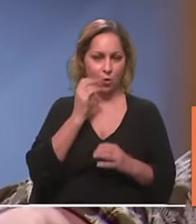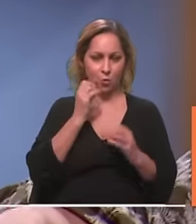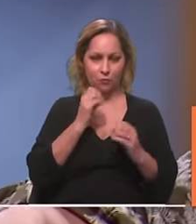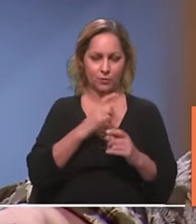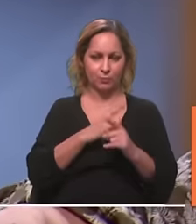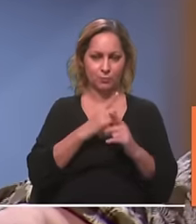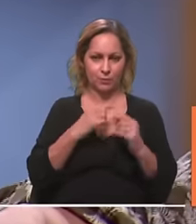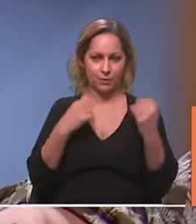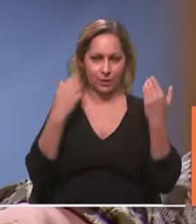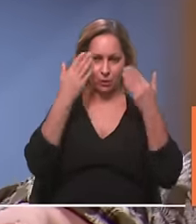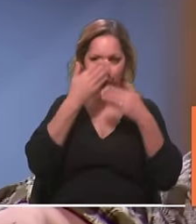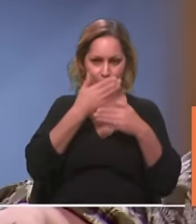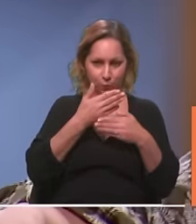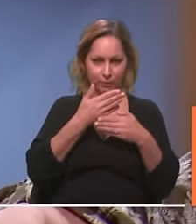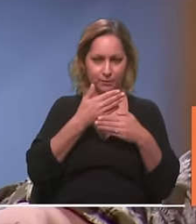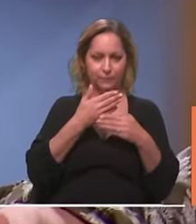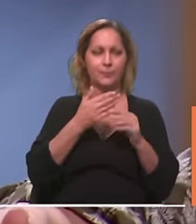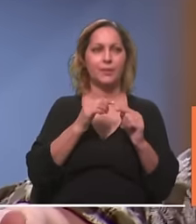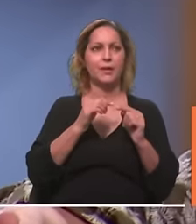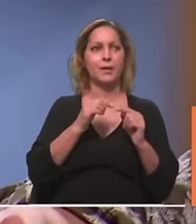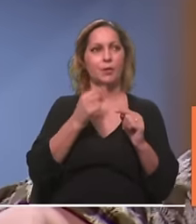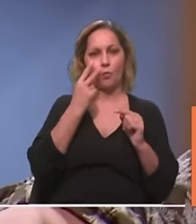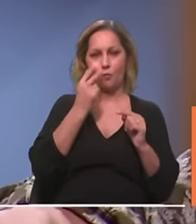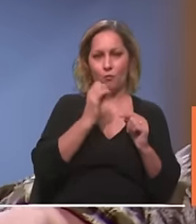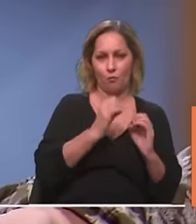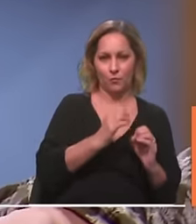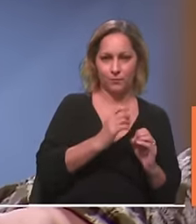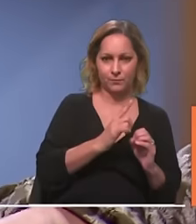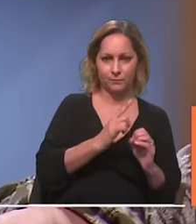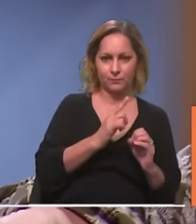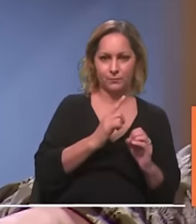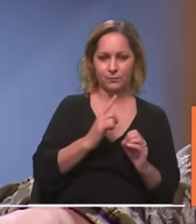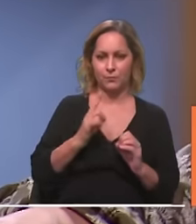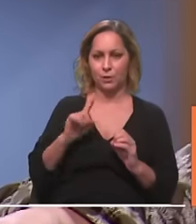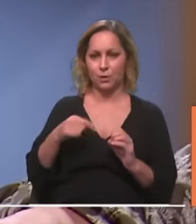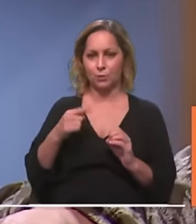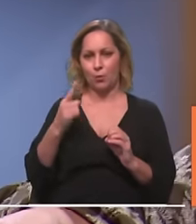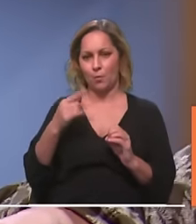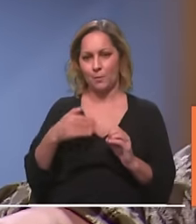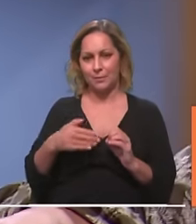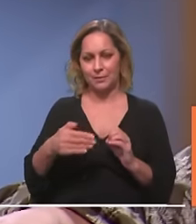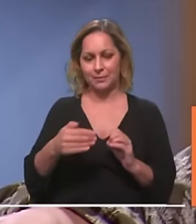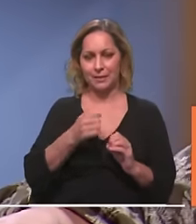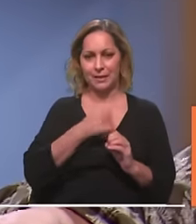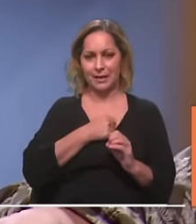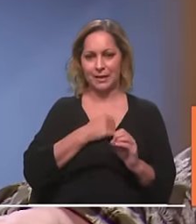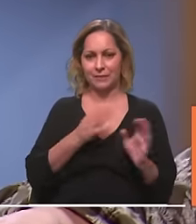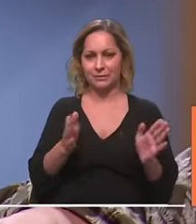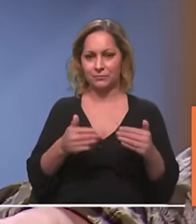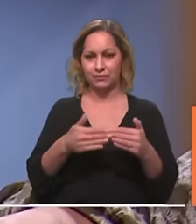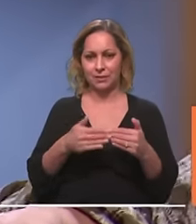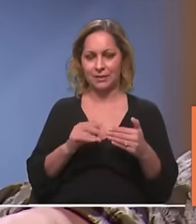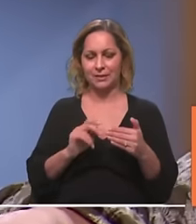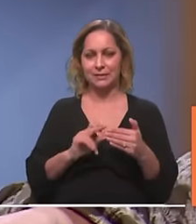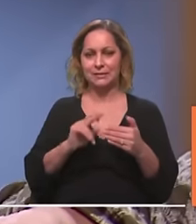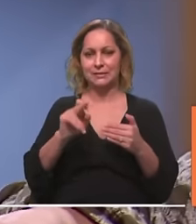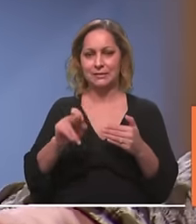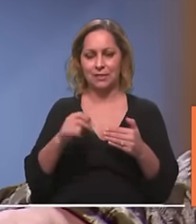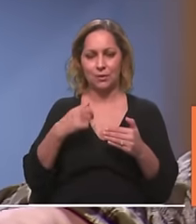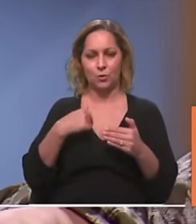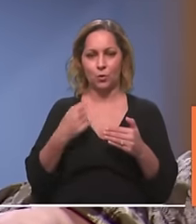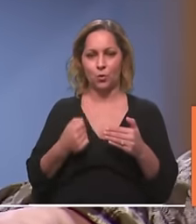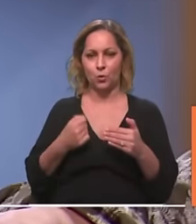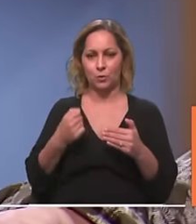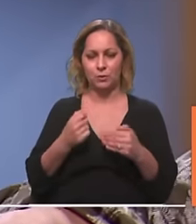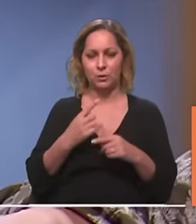não não fazia sentido e eu depois fiquei uma semana fechada em casa eu não consegui sair de casa porque eu não sabia o que é que me